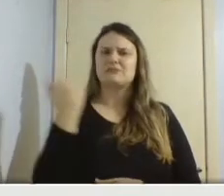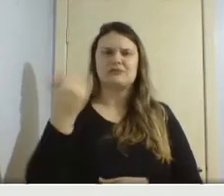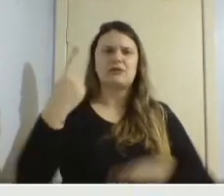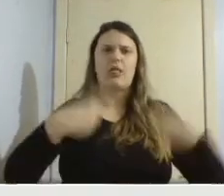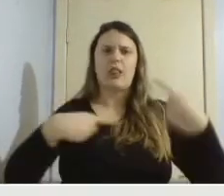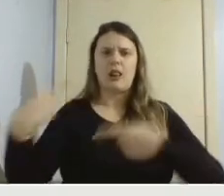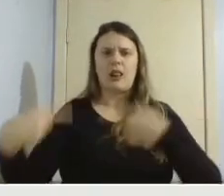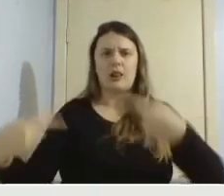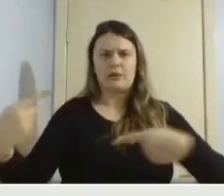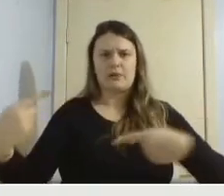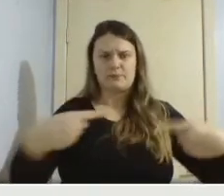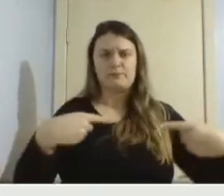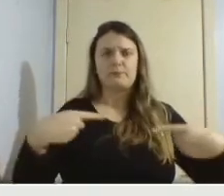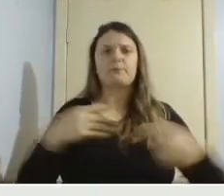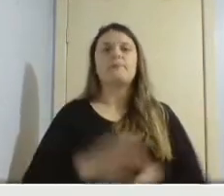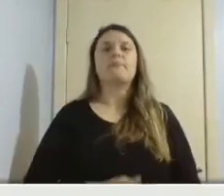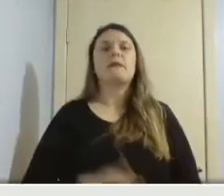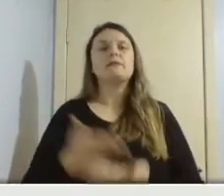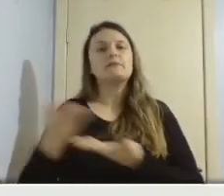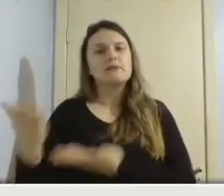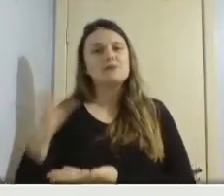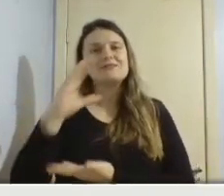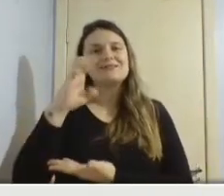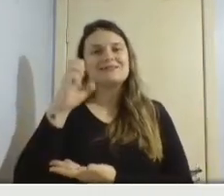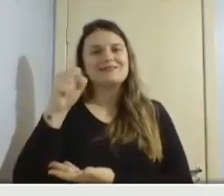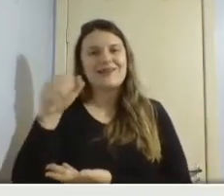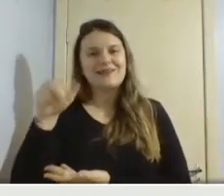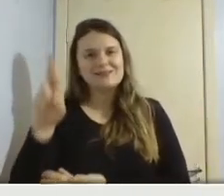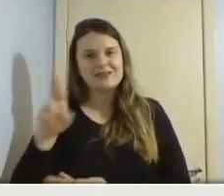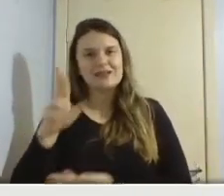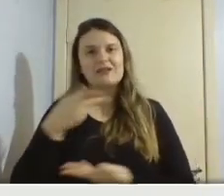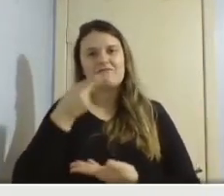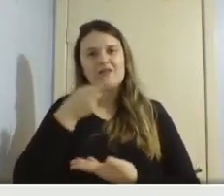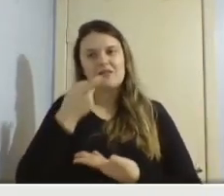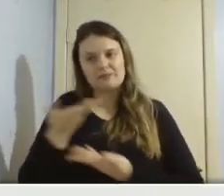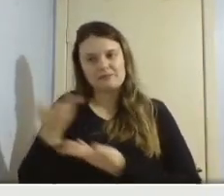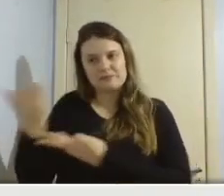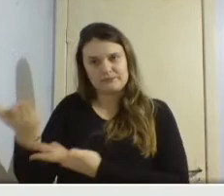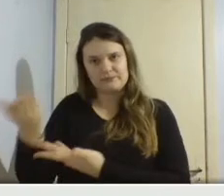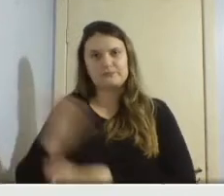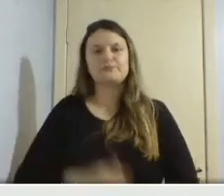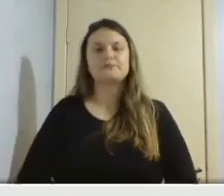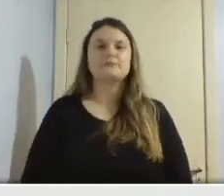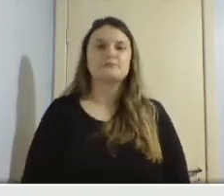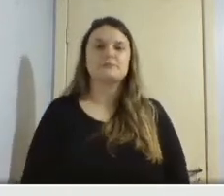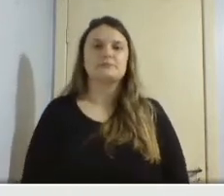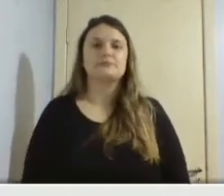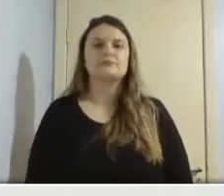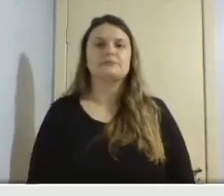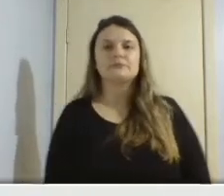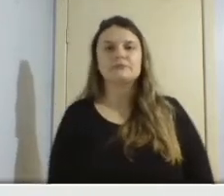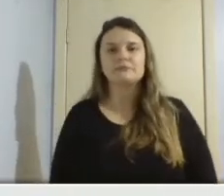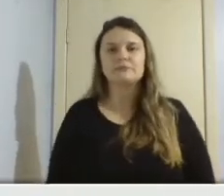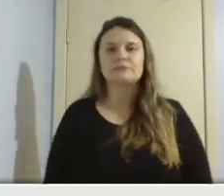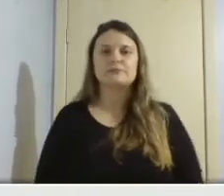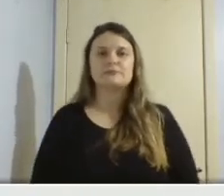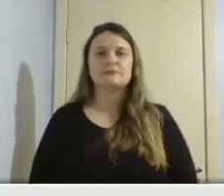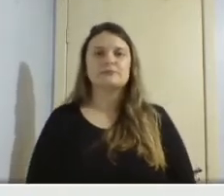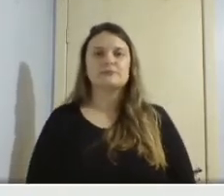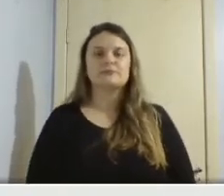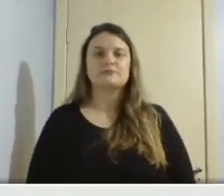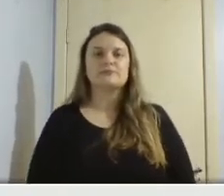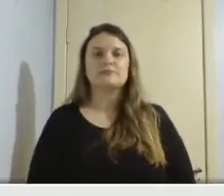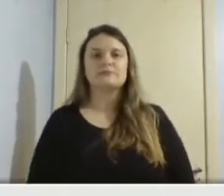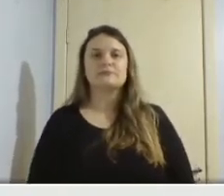Senhor César Colini, por favor, façam as suas palavras e suas colocações. Fiquem à vontade.